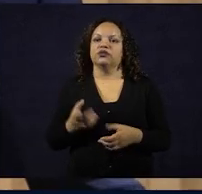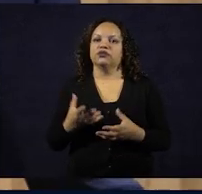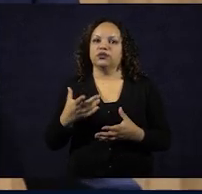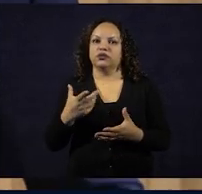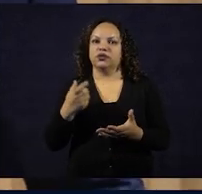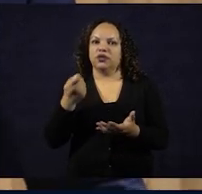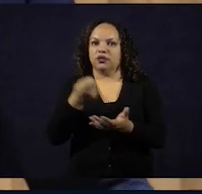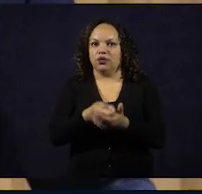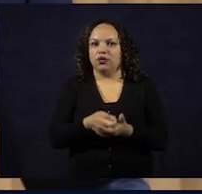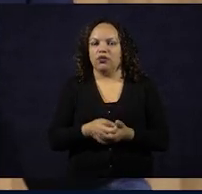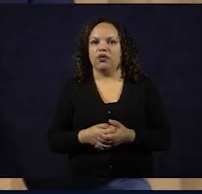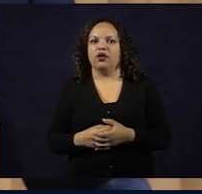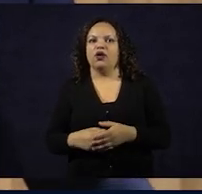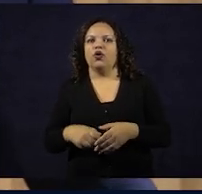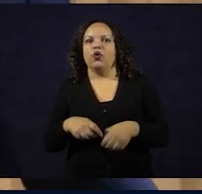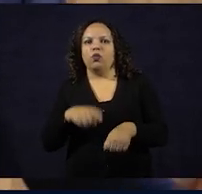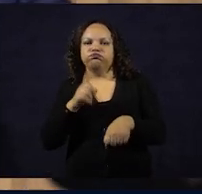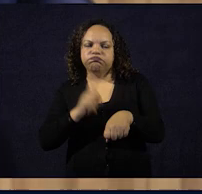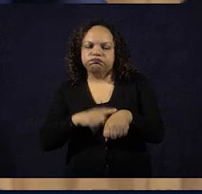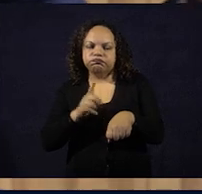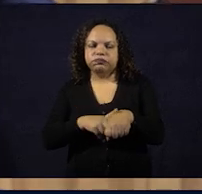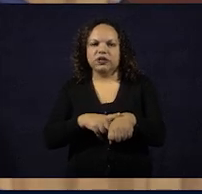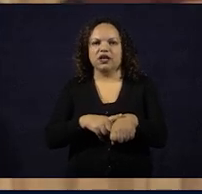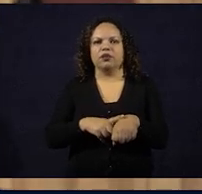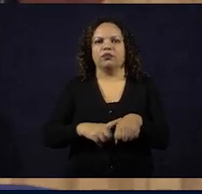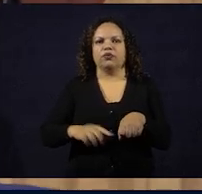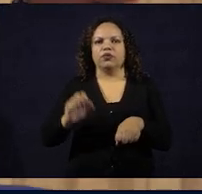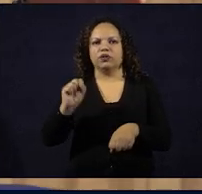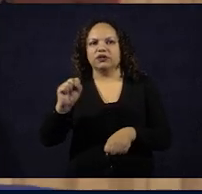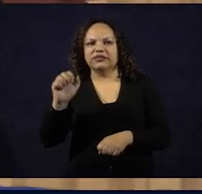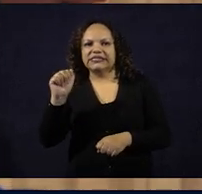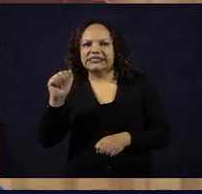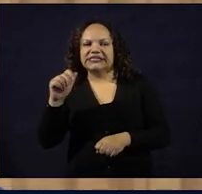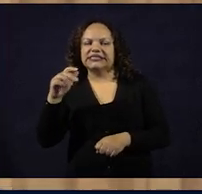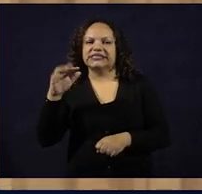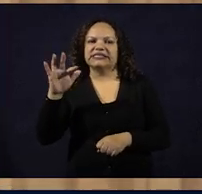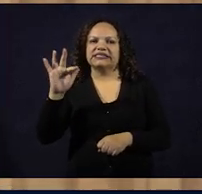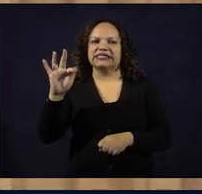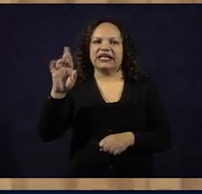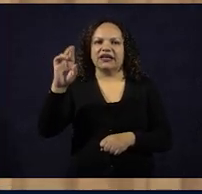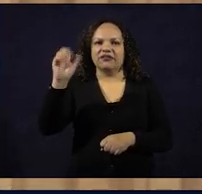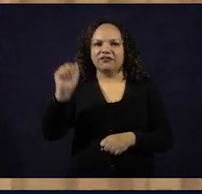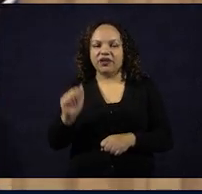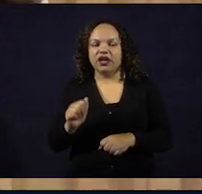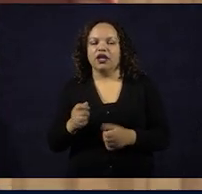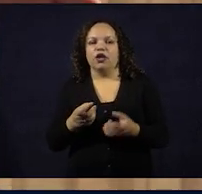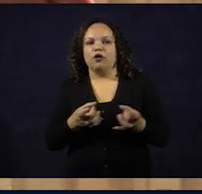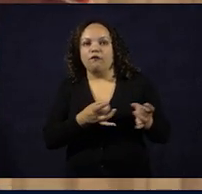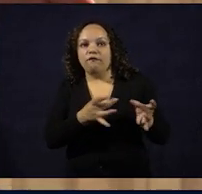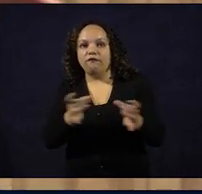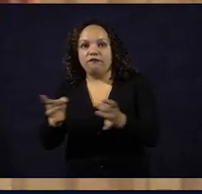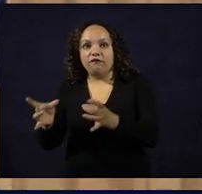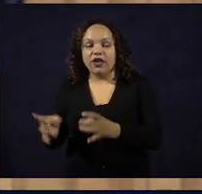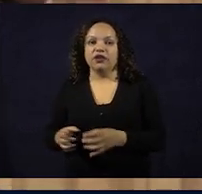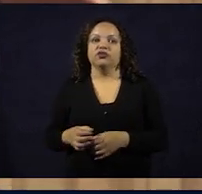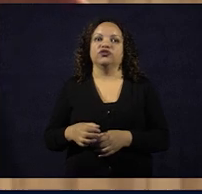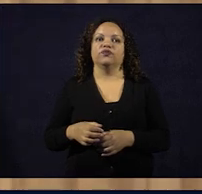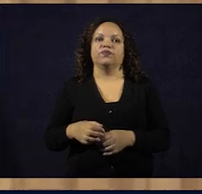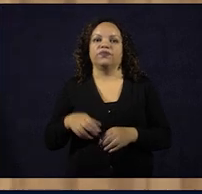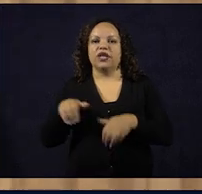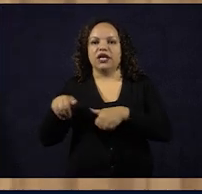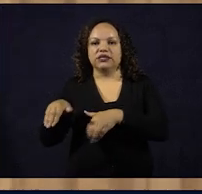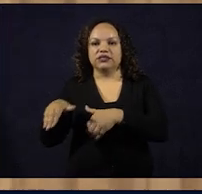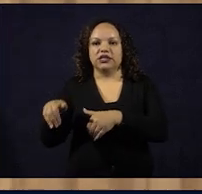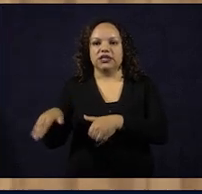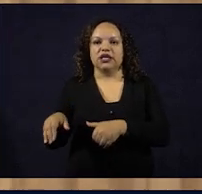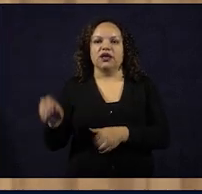bastante sobre o prazo safra né que a gente vende agora setembro outubro o nosso cliente vai plantar